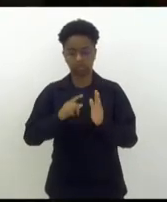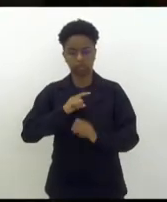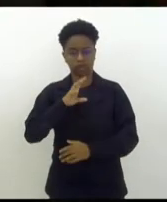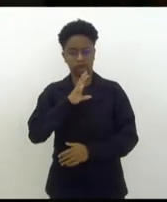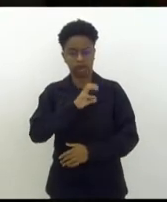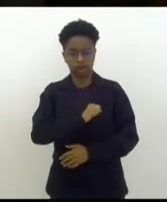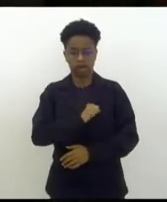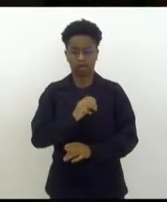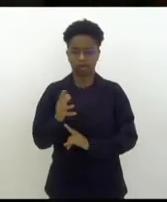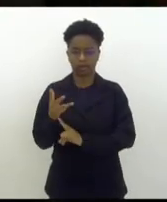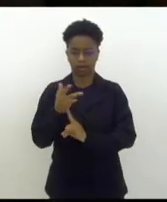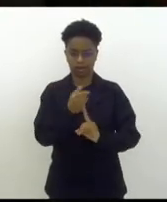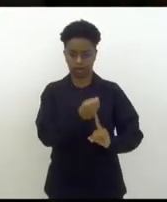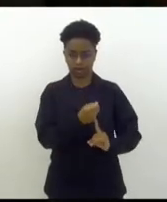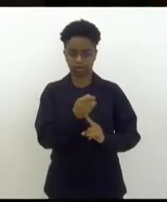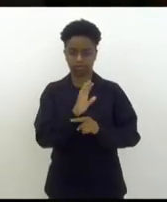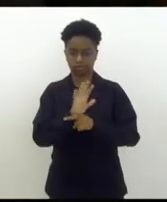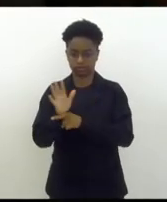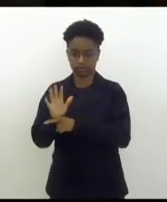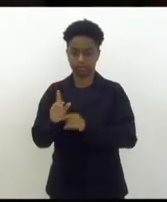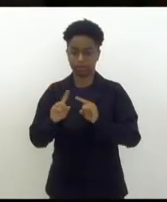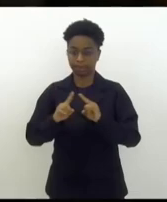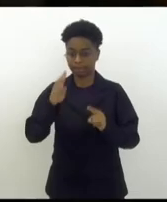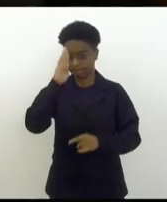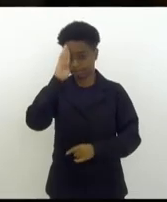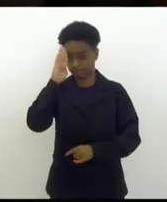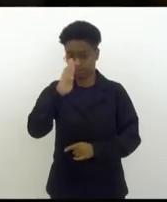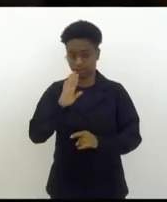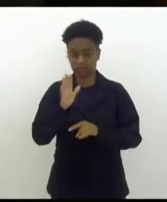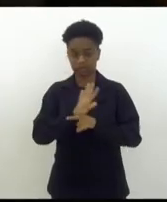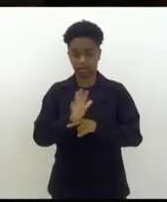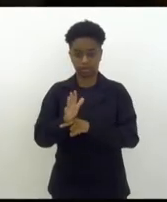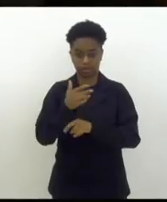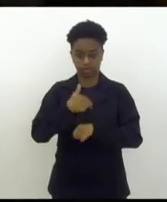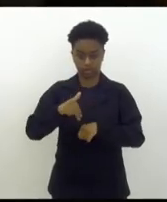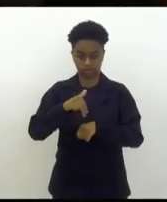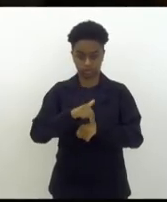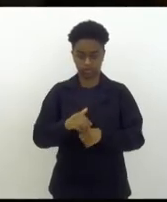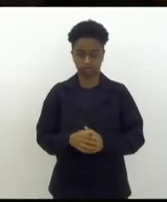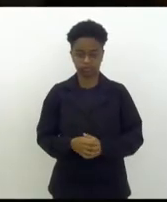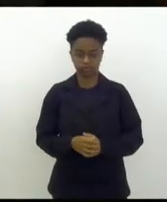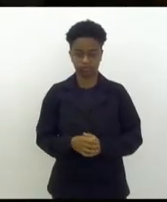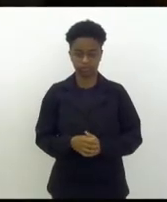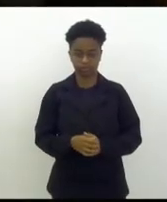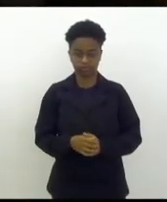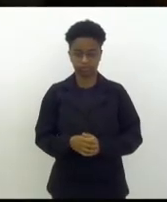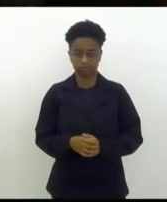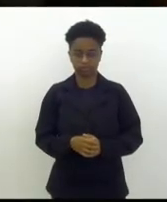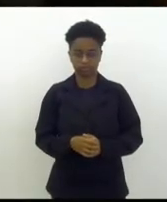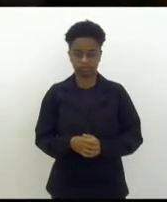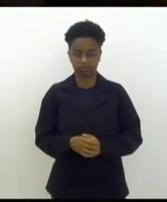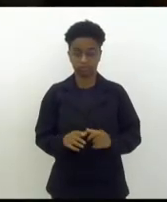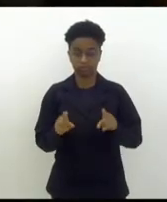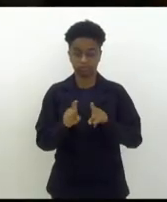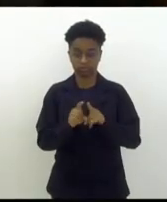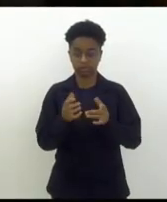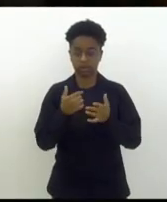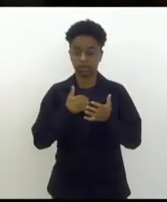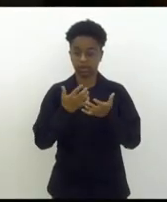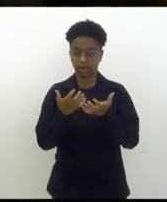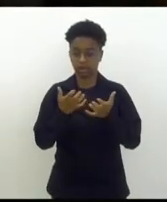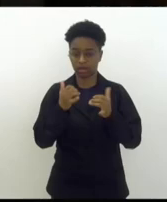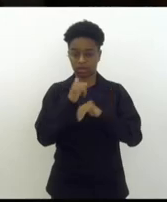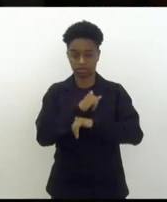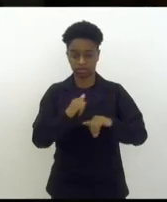imensurável pela arte do cinema mas especialmente pelo cinema nacional e queria vocalizar no